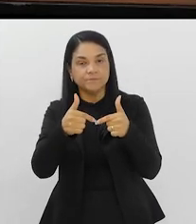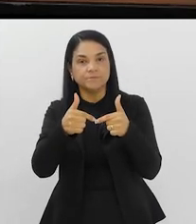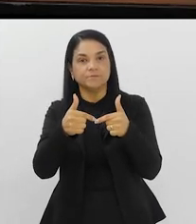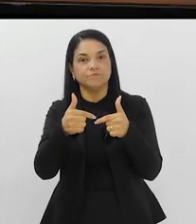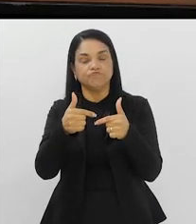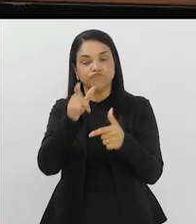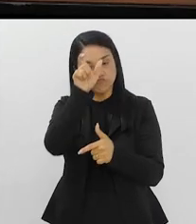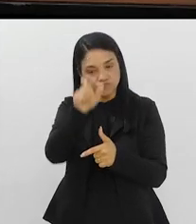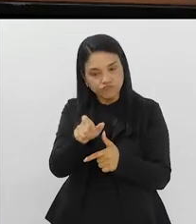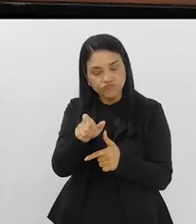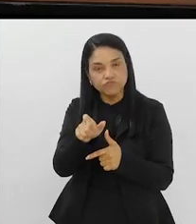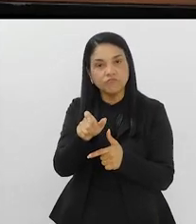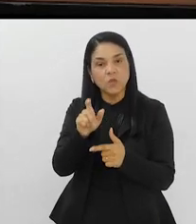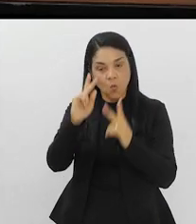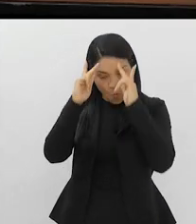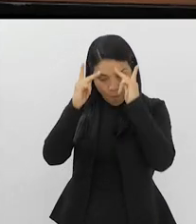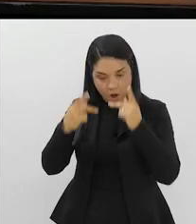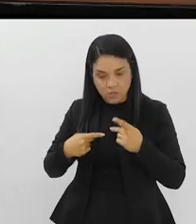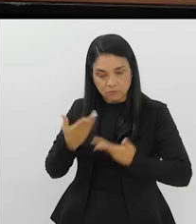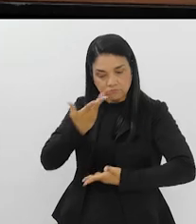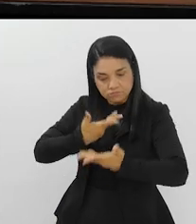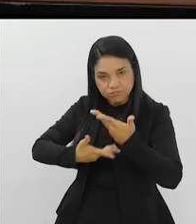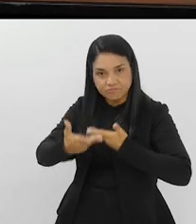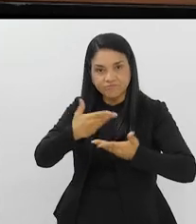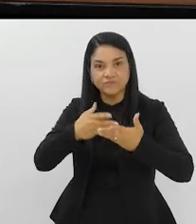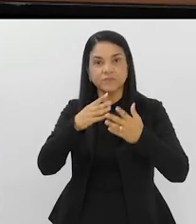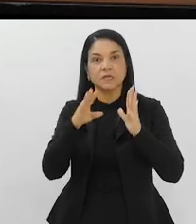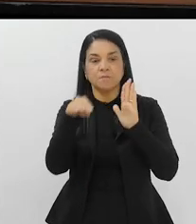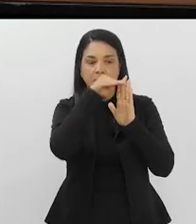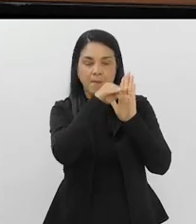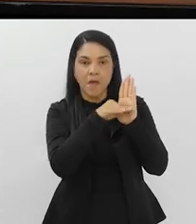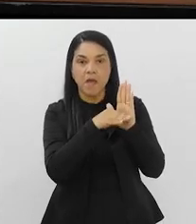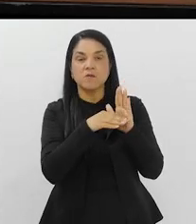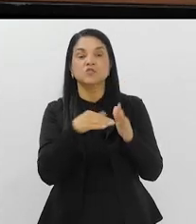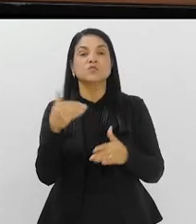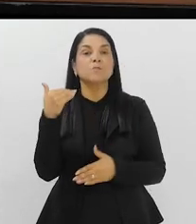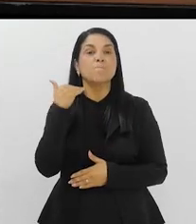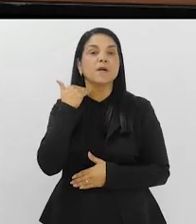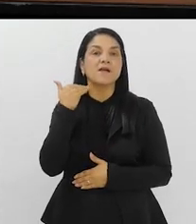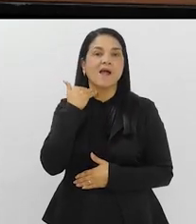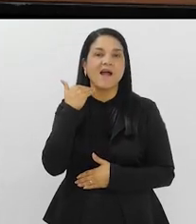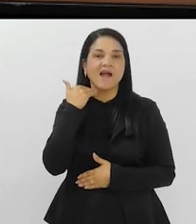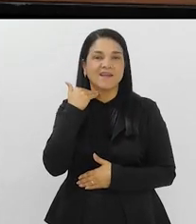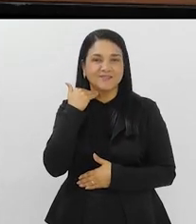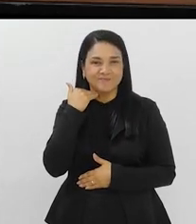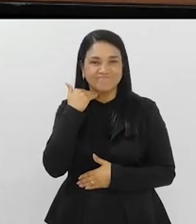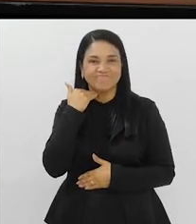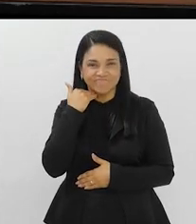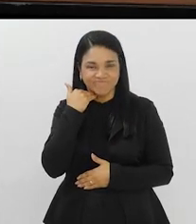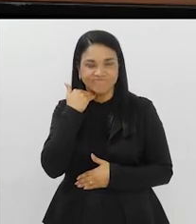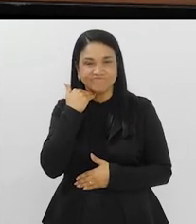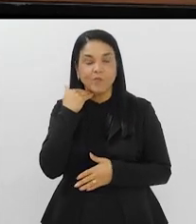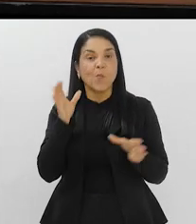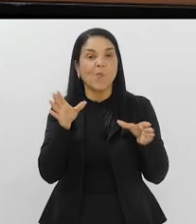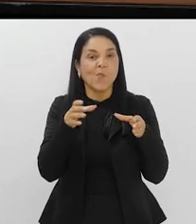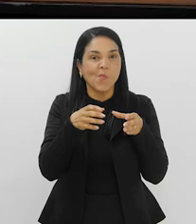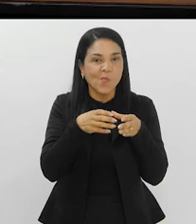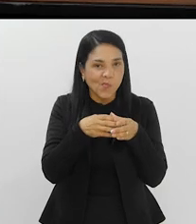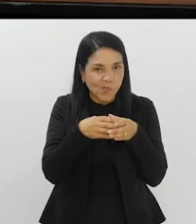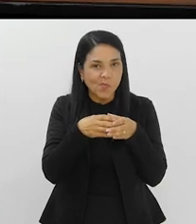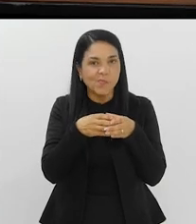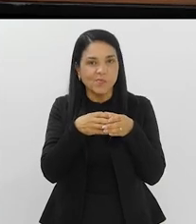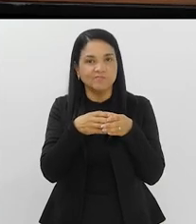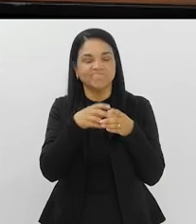que faz interface com outro ser humano. Talvez eu só incluiria nessa sua listagem os bancários, que eu acho que também é uma categoria que